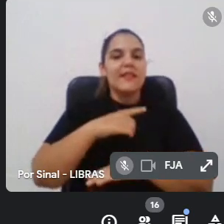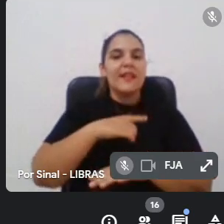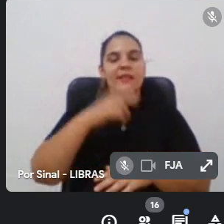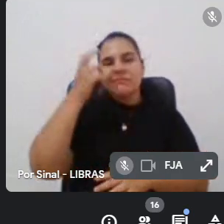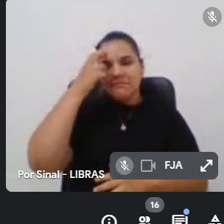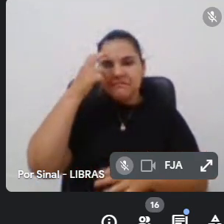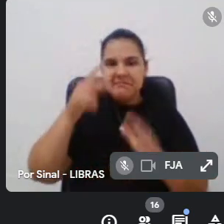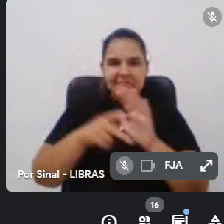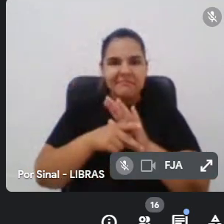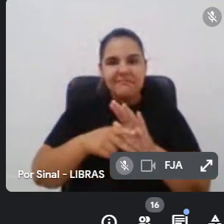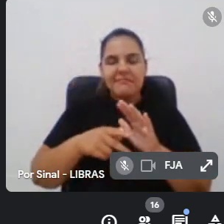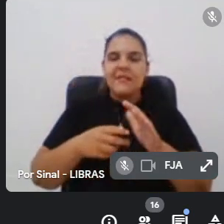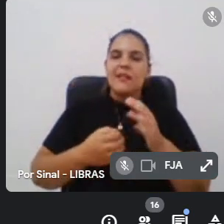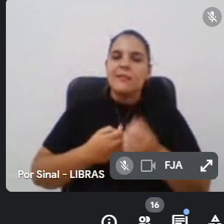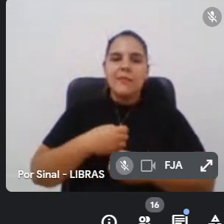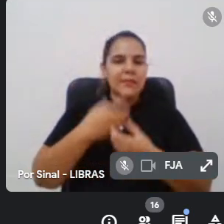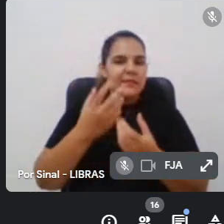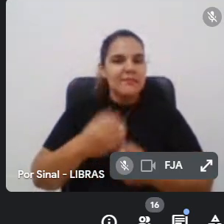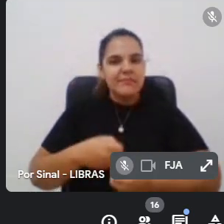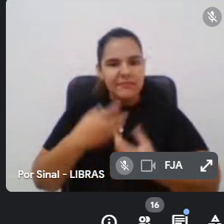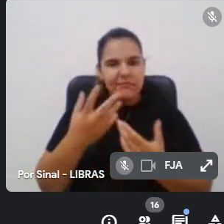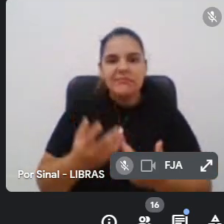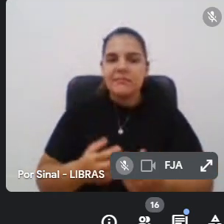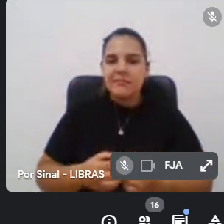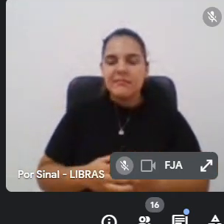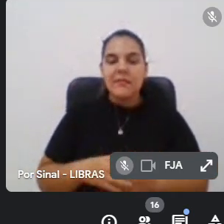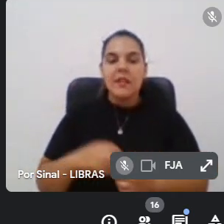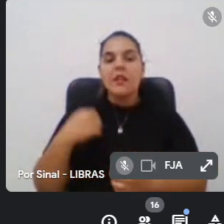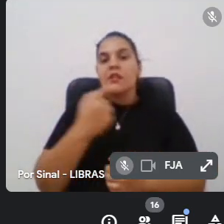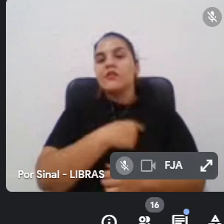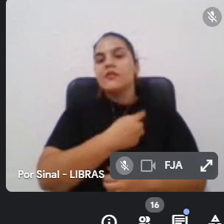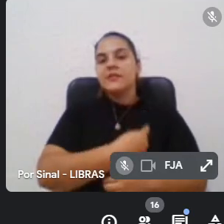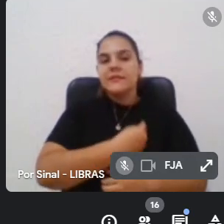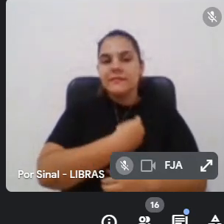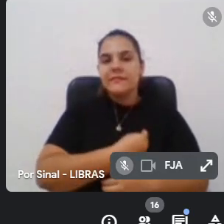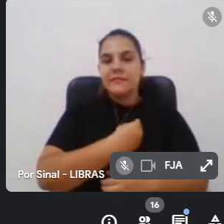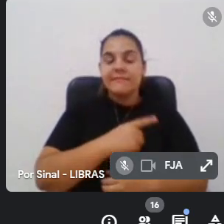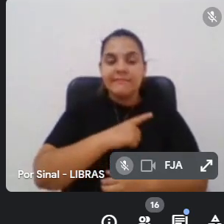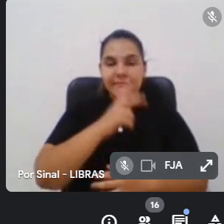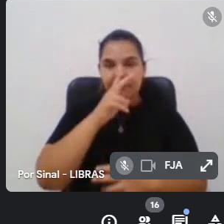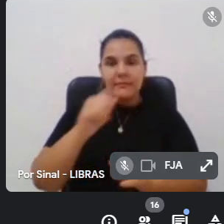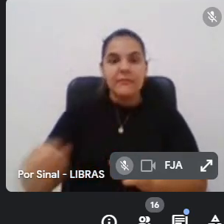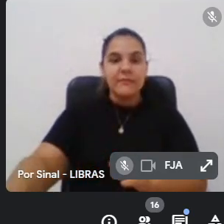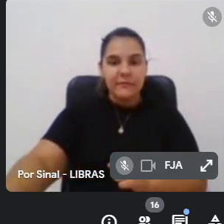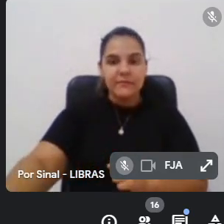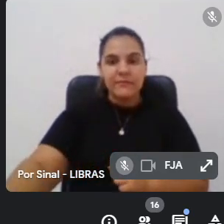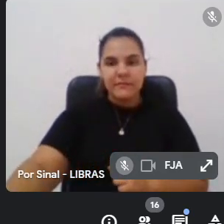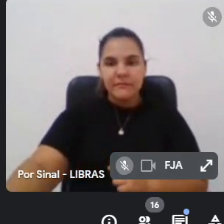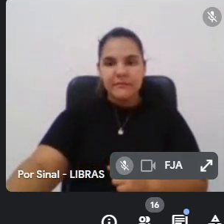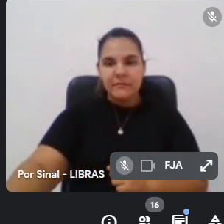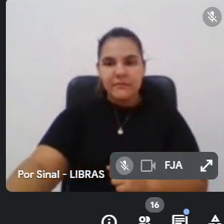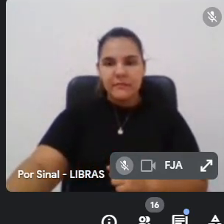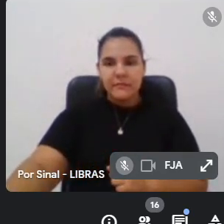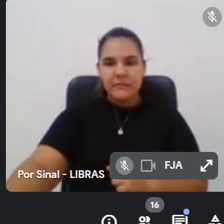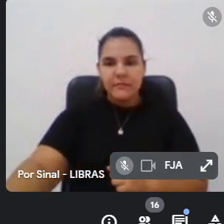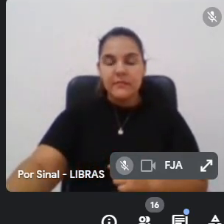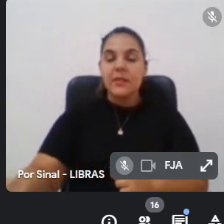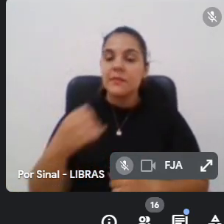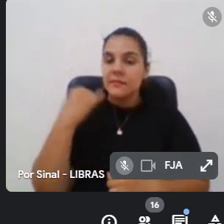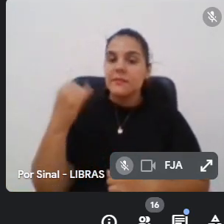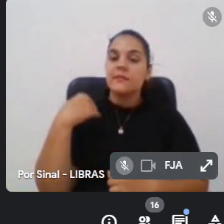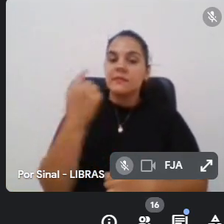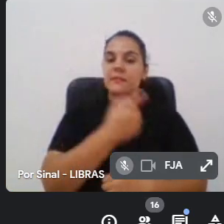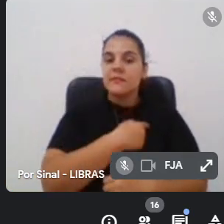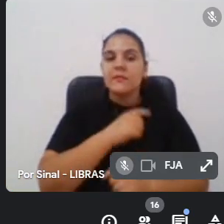é formada por essas especificidades. Então, é muito importante para a gente essa